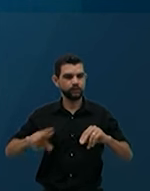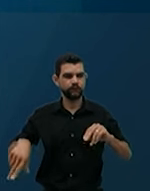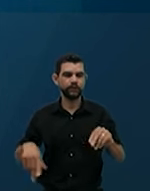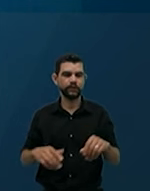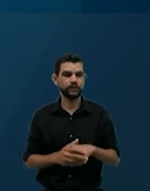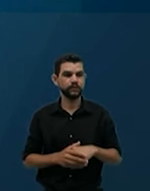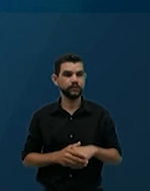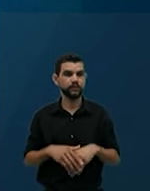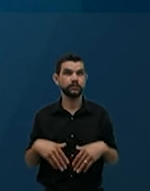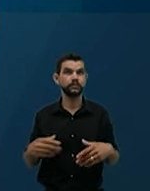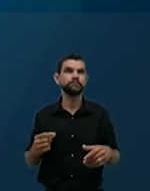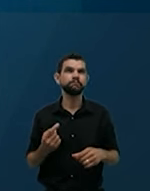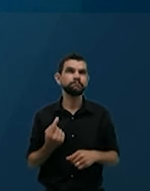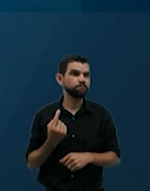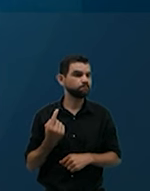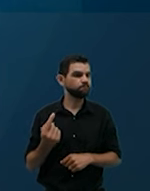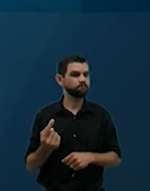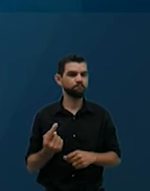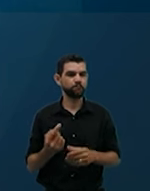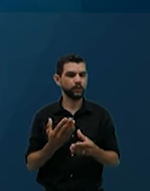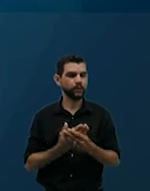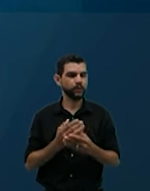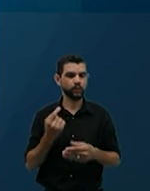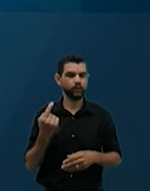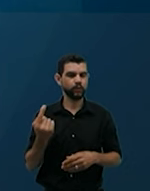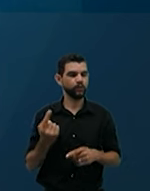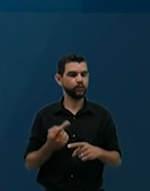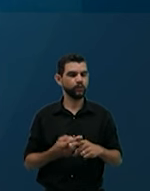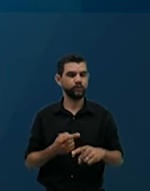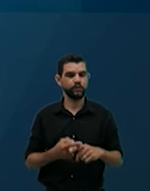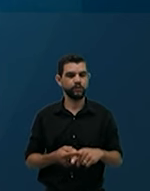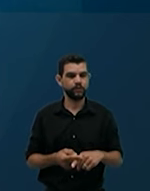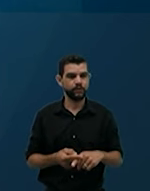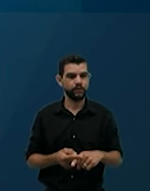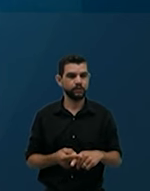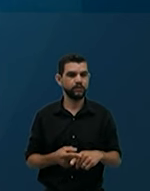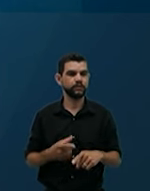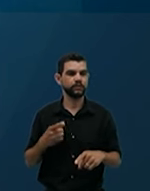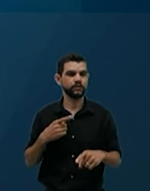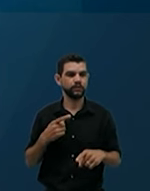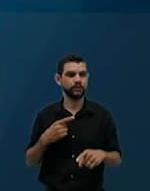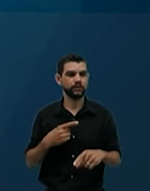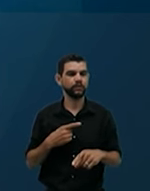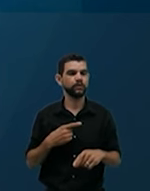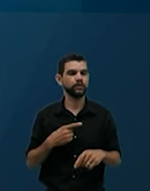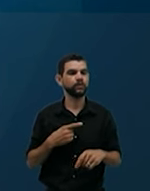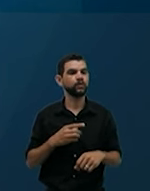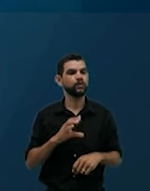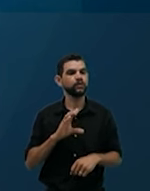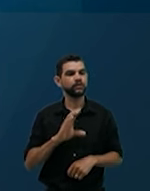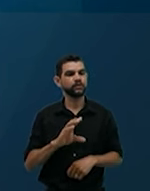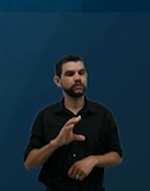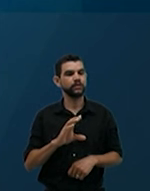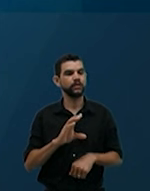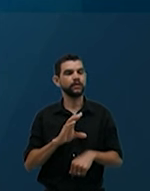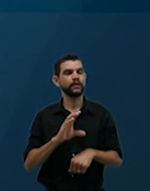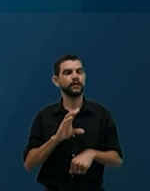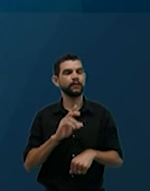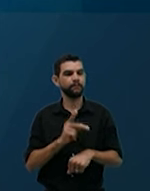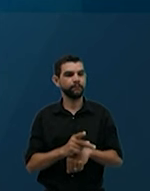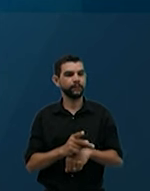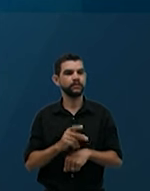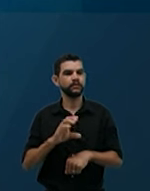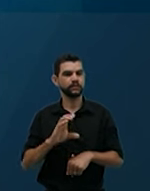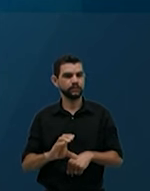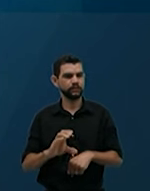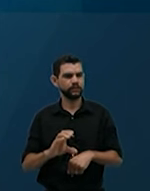de que existe uma previsão expressa no novo CPC acerca de uma nova sistemática para as